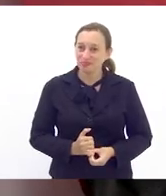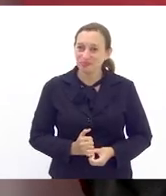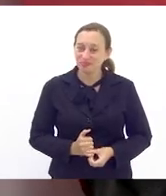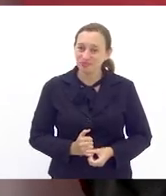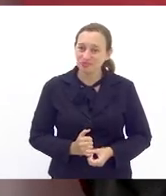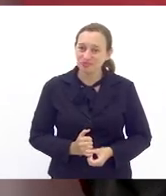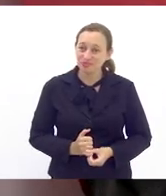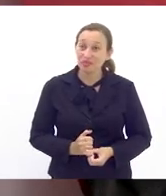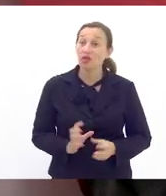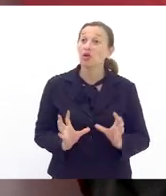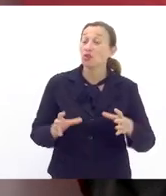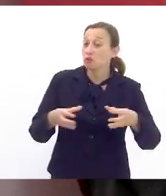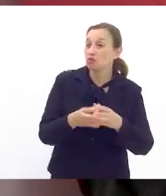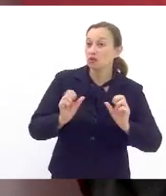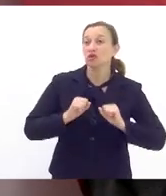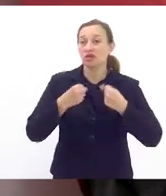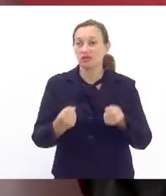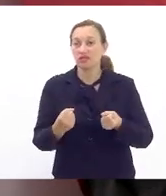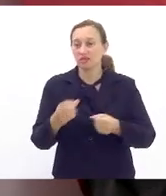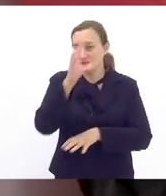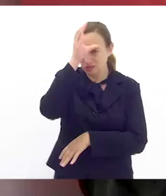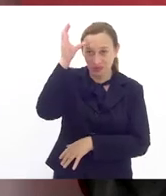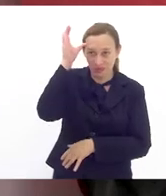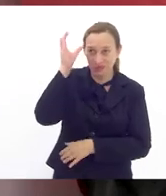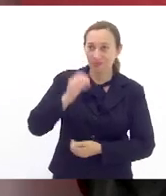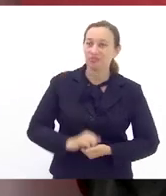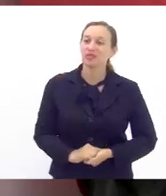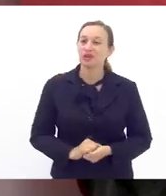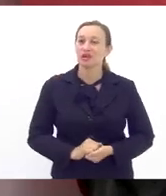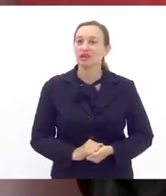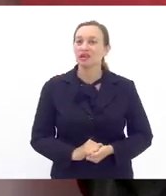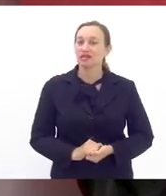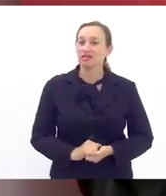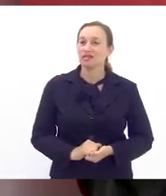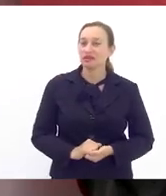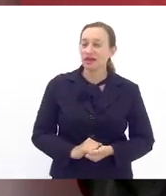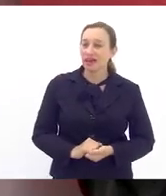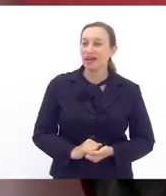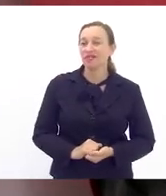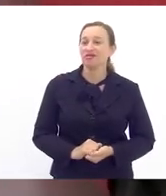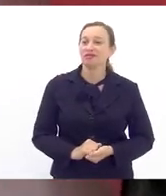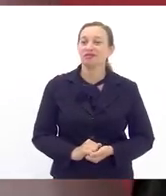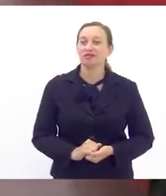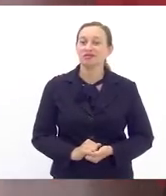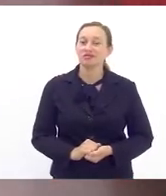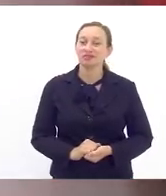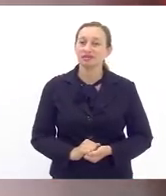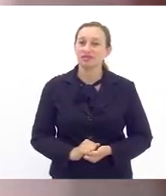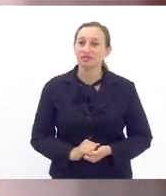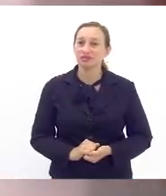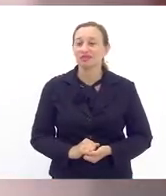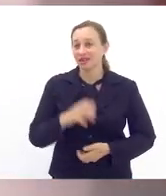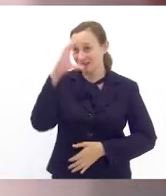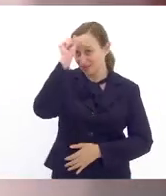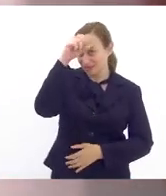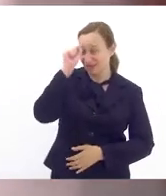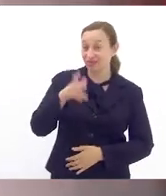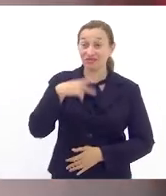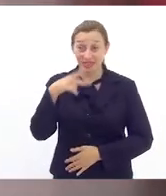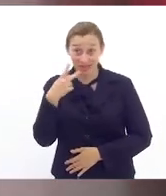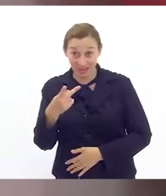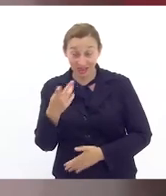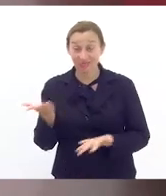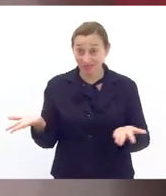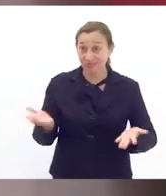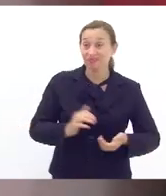pela comissão devido ao consumidor assim como a Defensoria Pública o PROCON falaram temos números